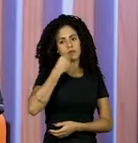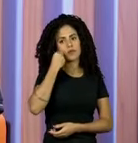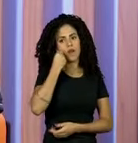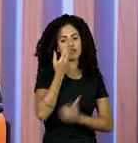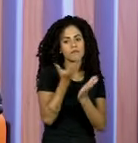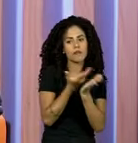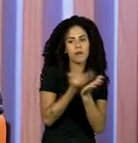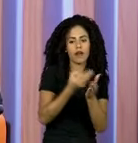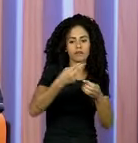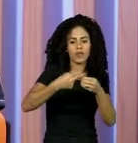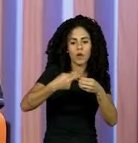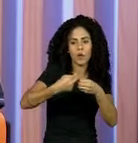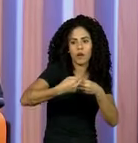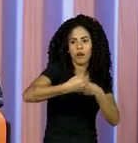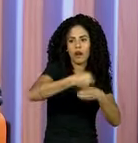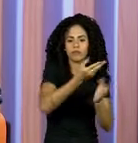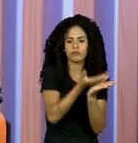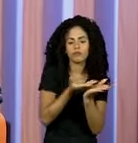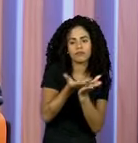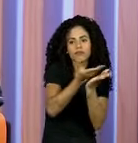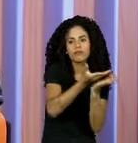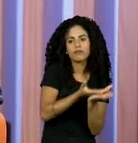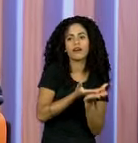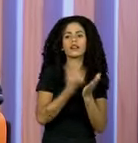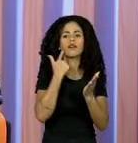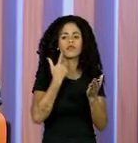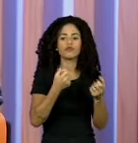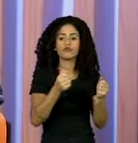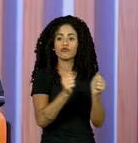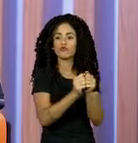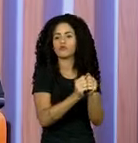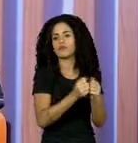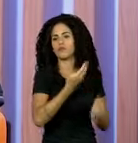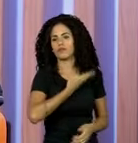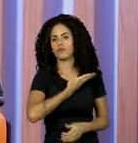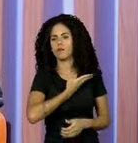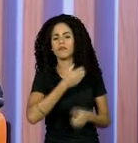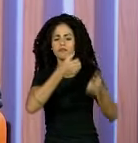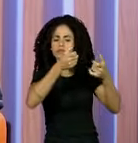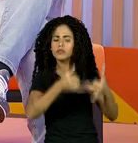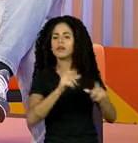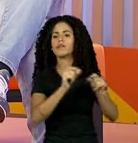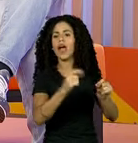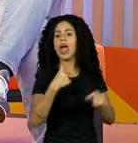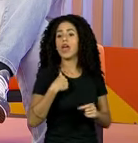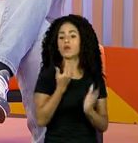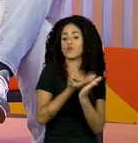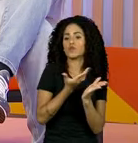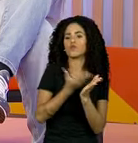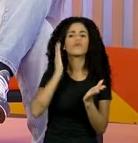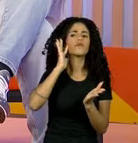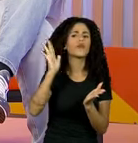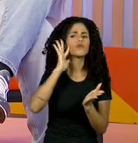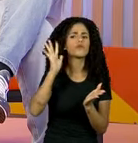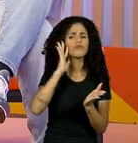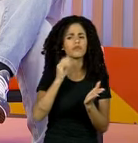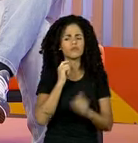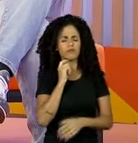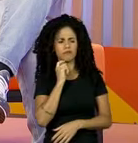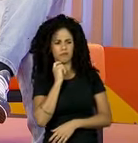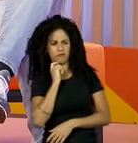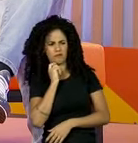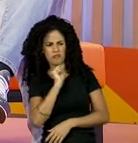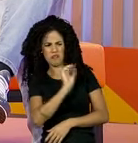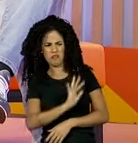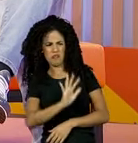na Unicamp e tava dando uns peão com com uns parceiros e eu falava pras outras pessoas que eu faz a filosofia as pessoas viravam para mim e falavam